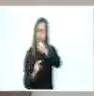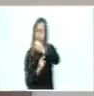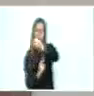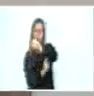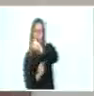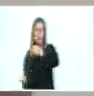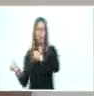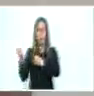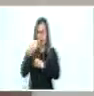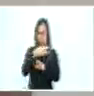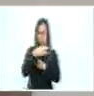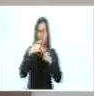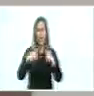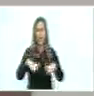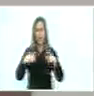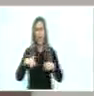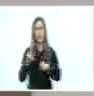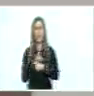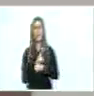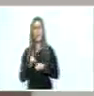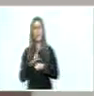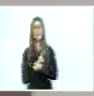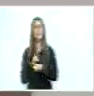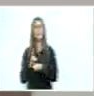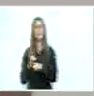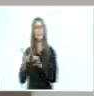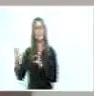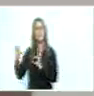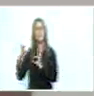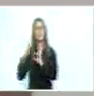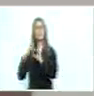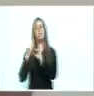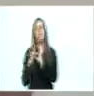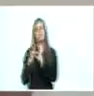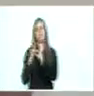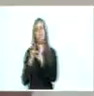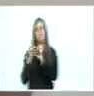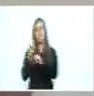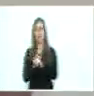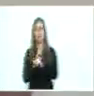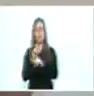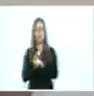Nova, que é onde Viçosa está locada,